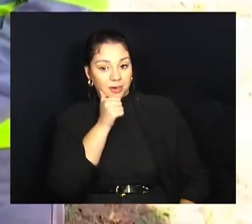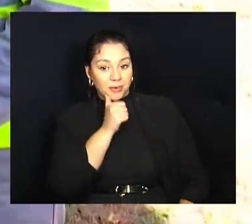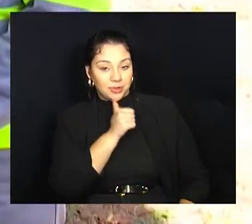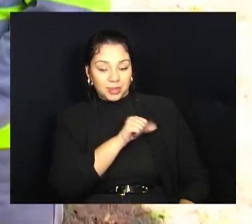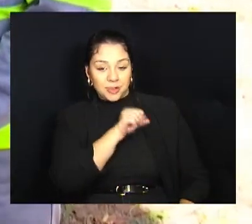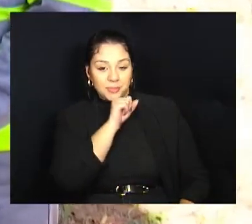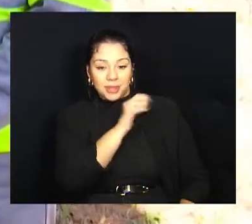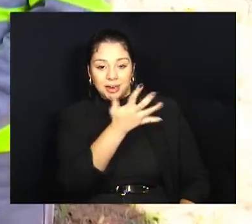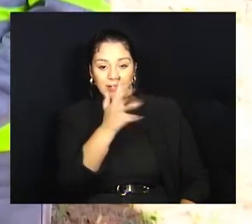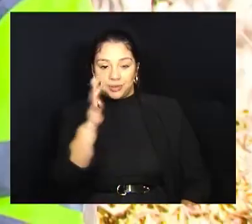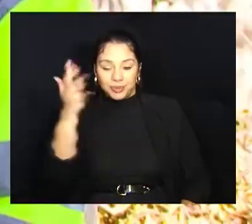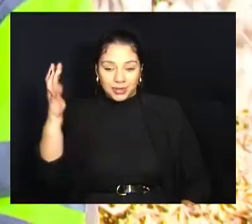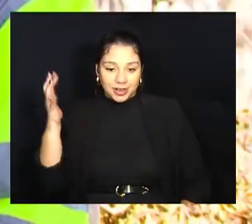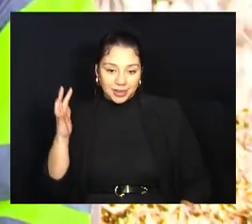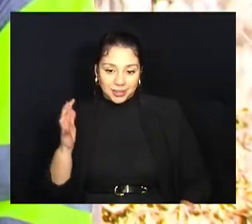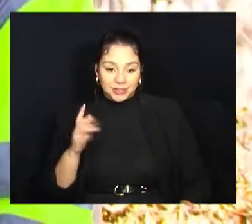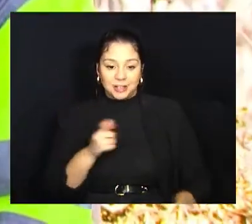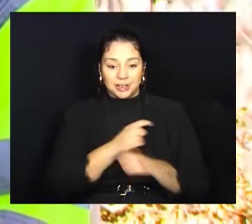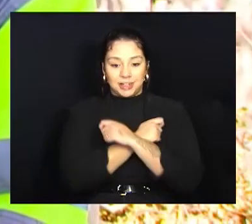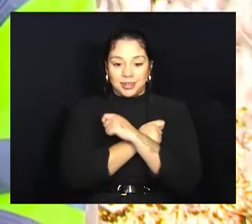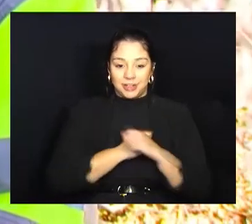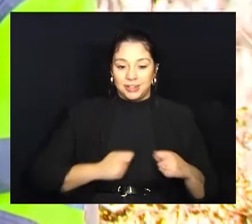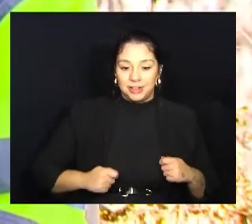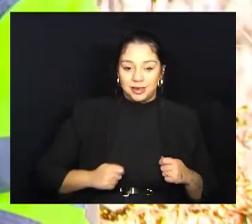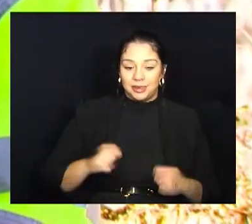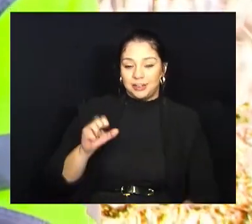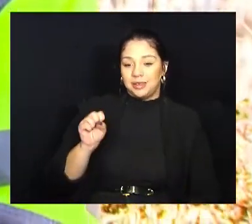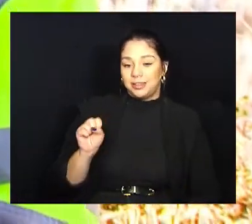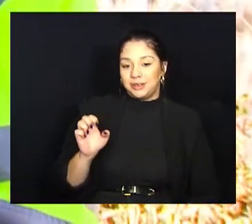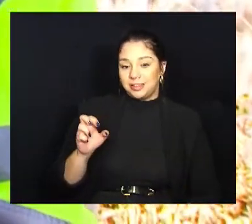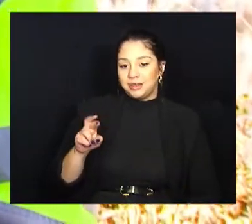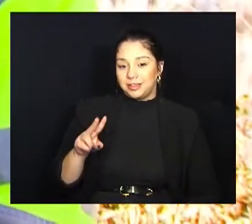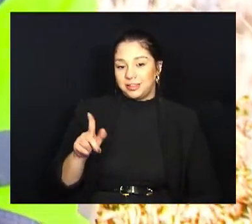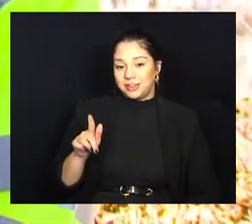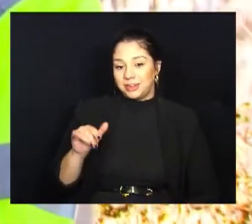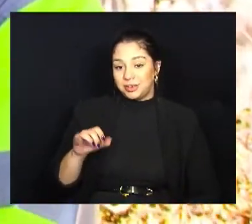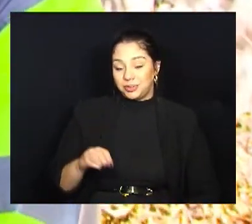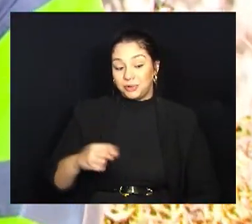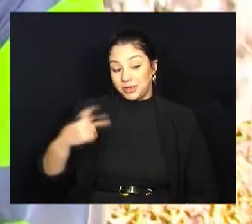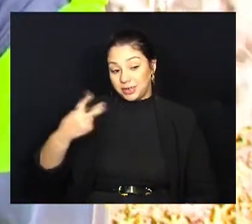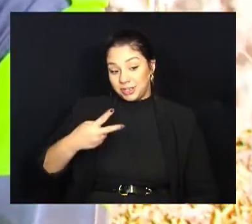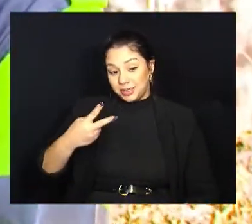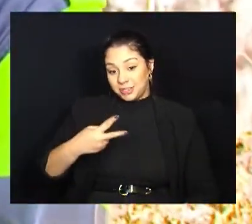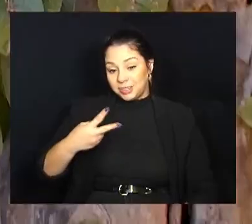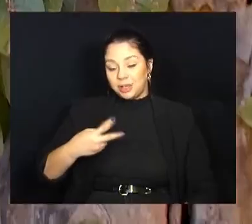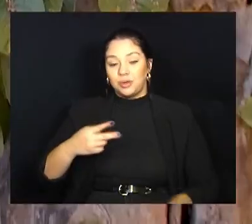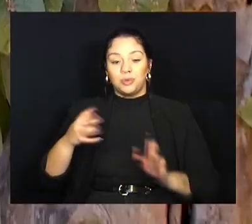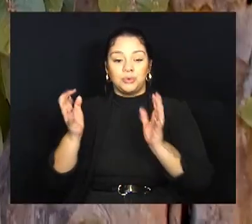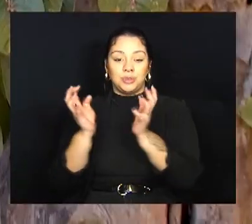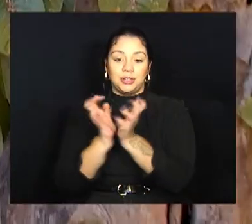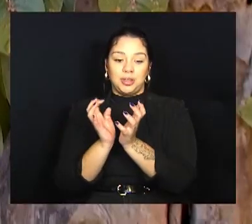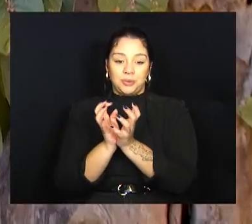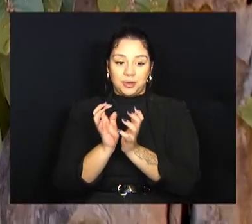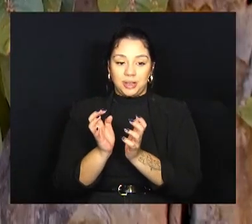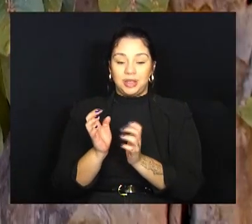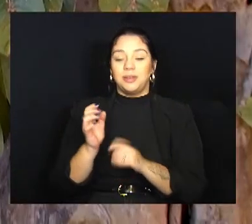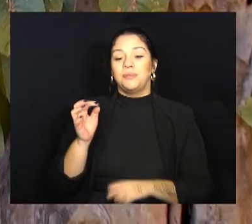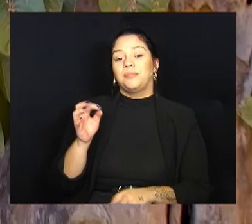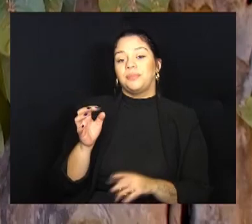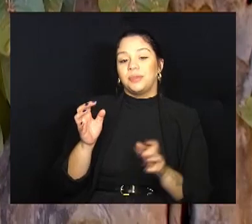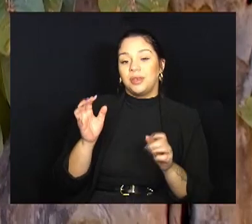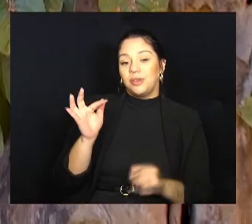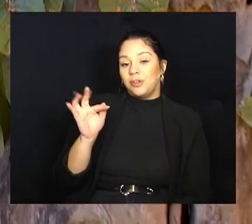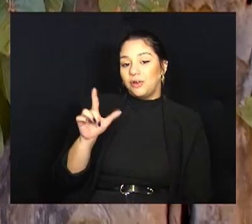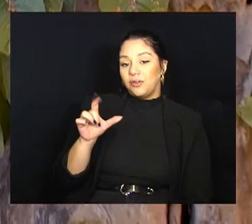de mobilidade urbana Sérgio Marim conquistou o segundo lugar na categoria Flora. No ano passado, ele